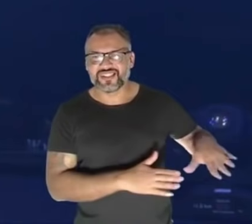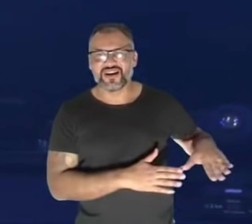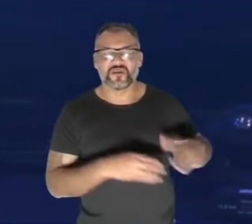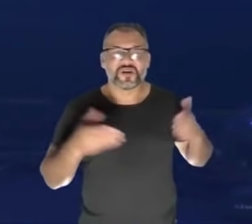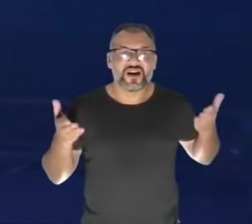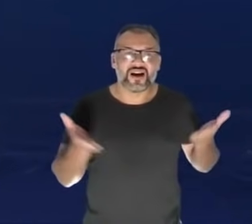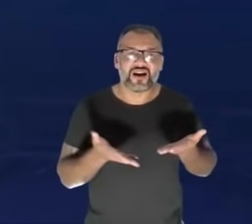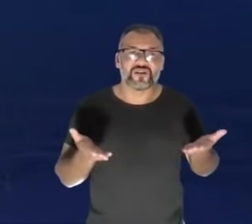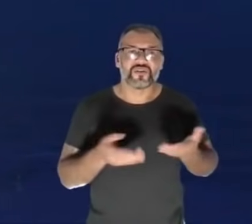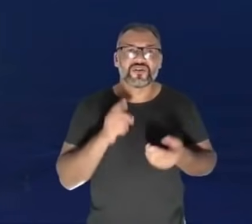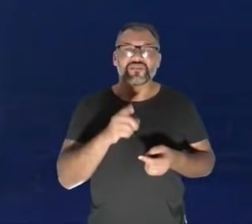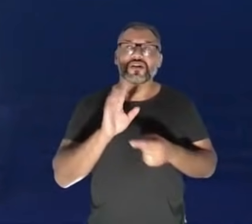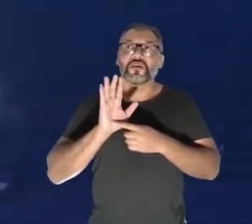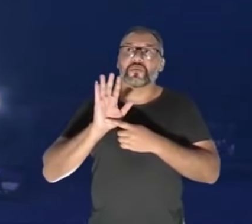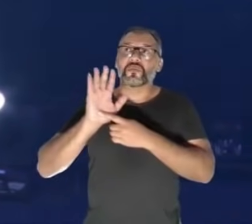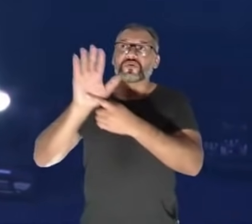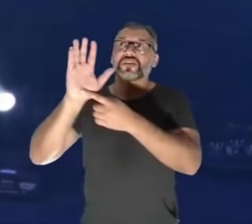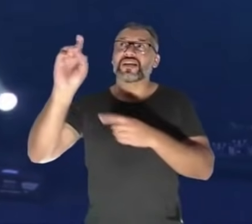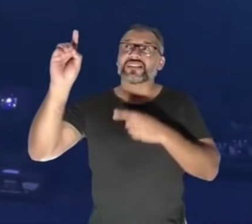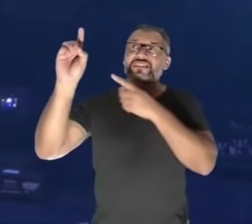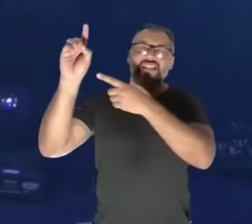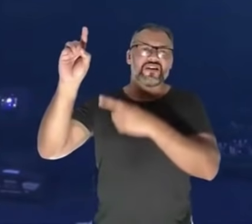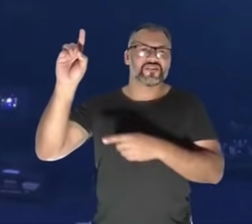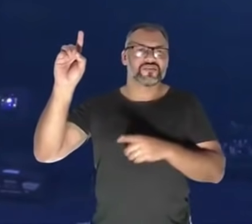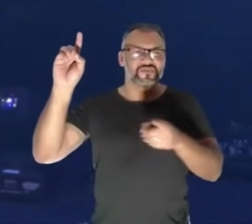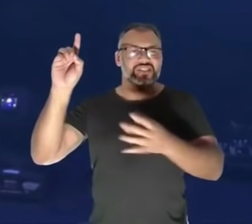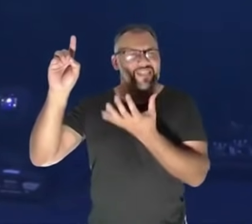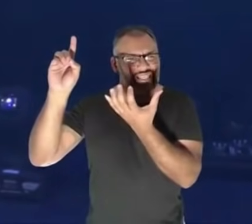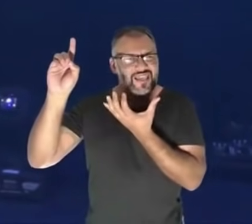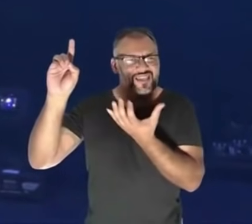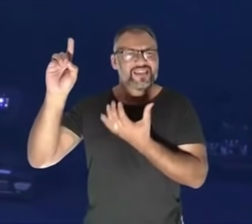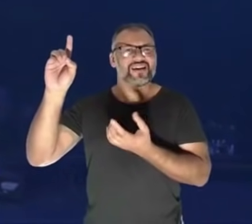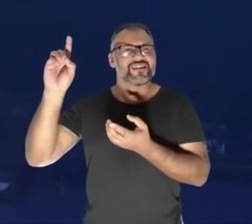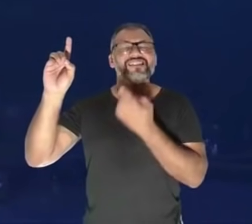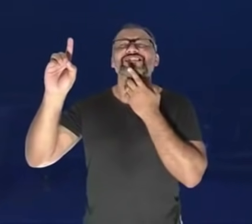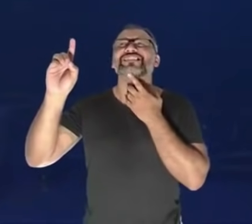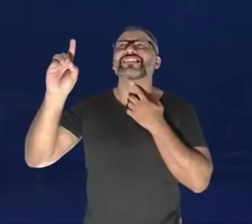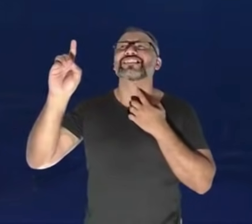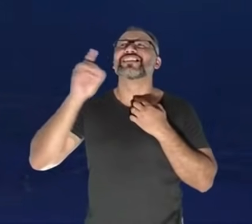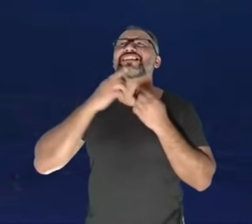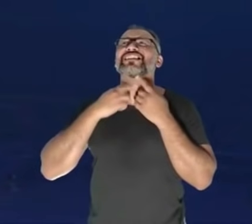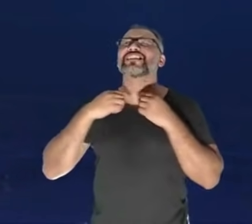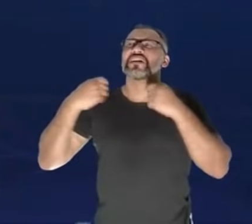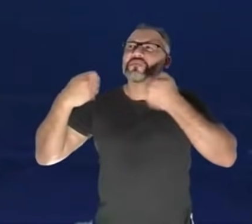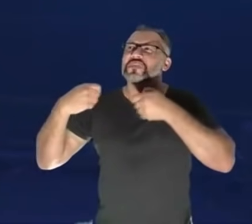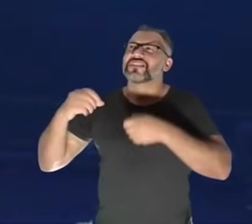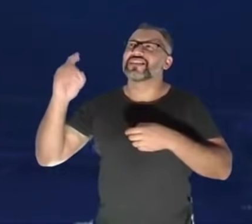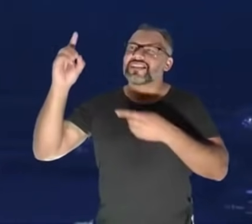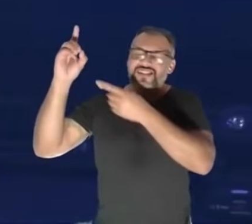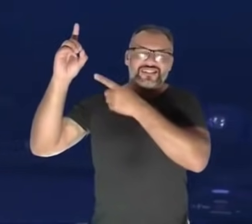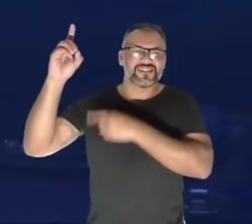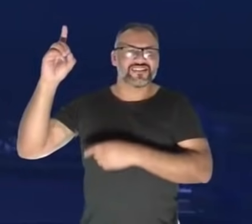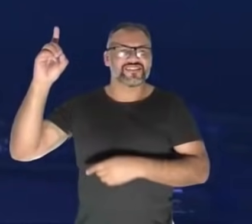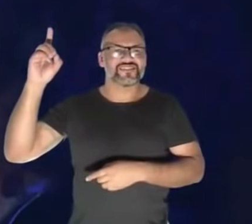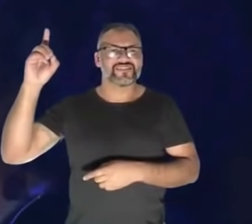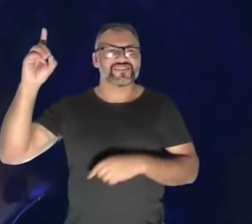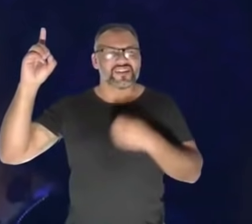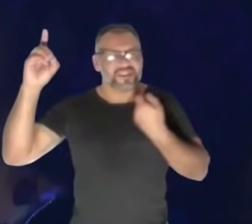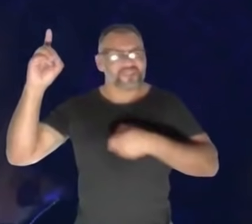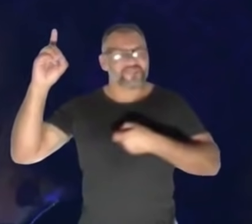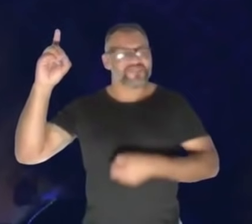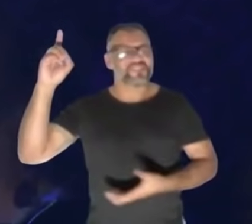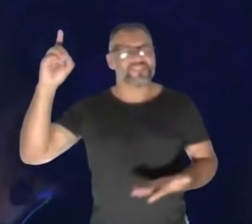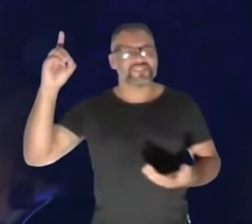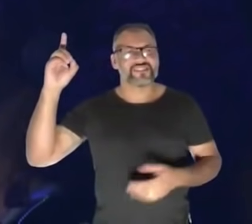você vai mostrar para um teu Deus que você obesi o que você precisa dele e vou meu querido irmão agora é hora